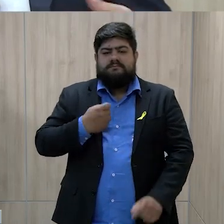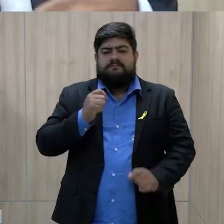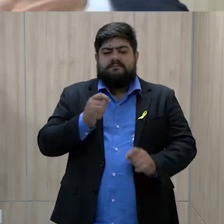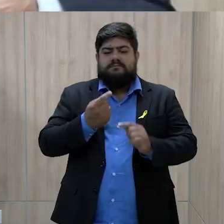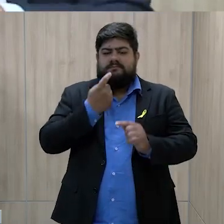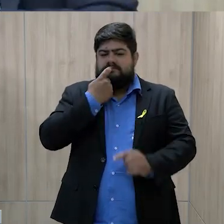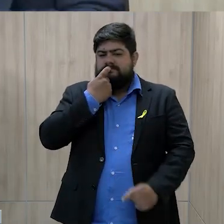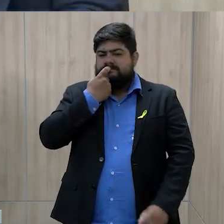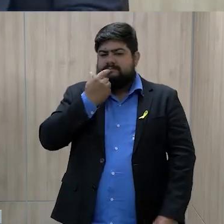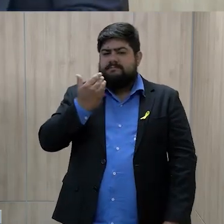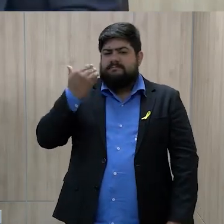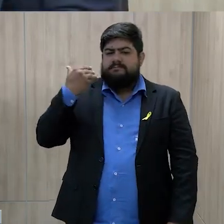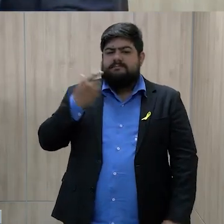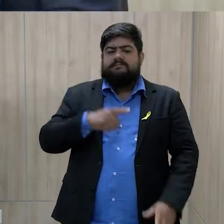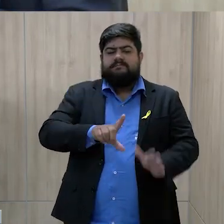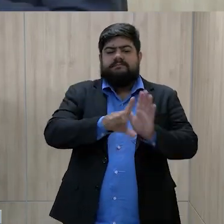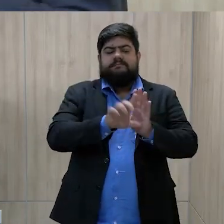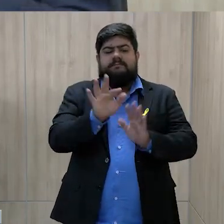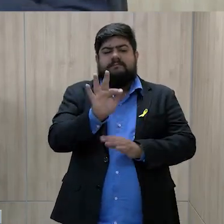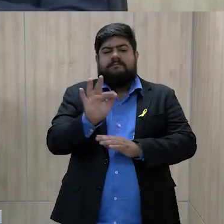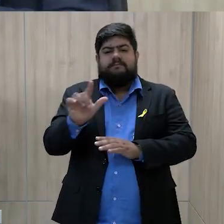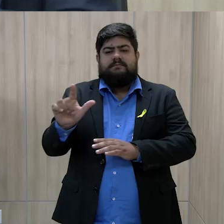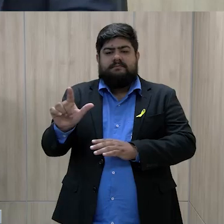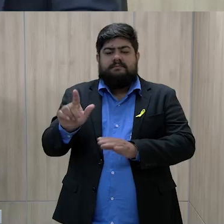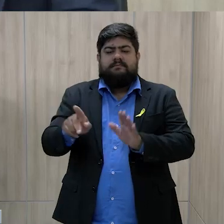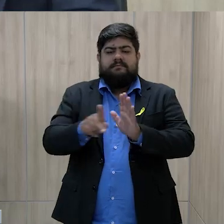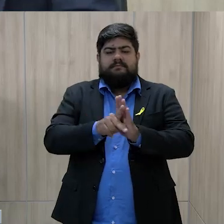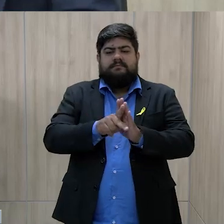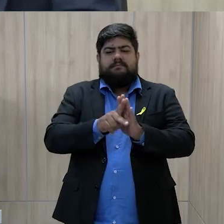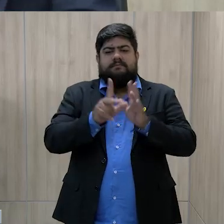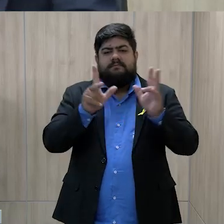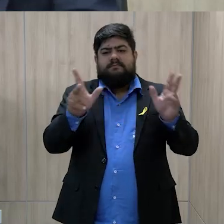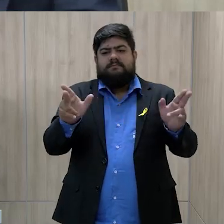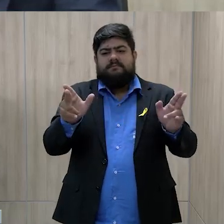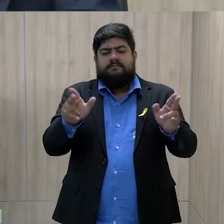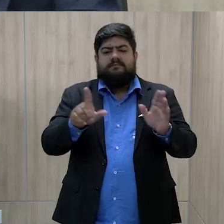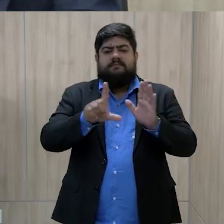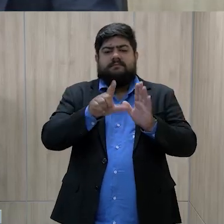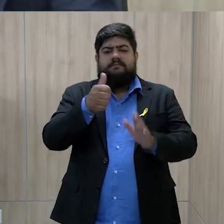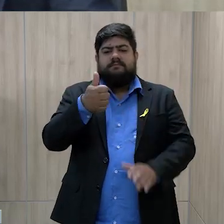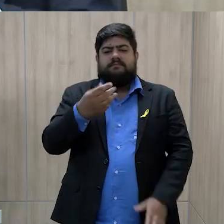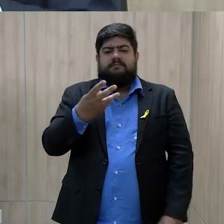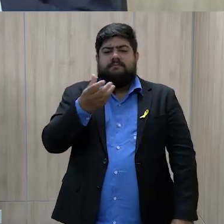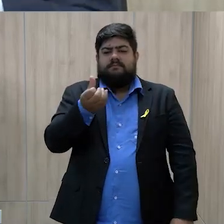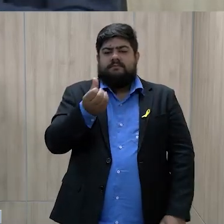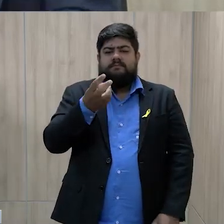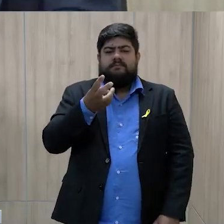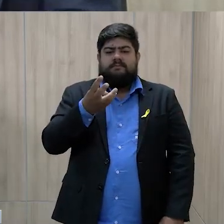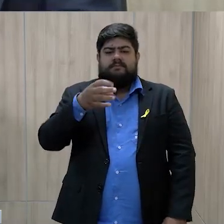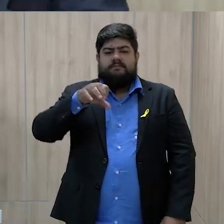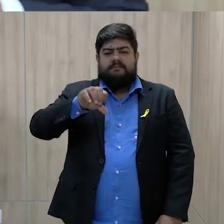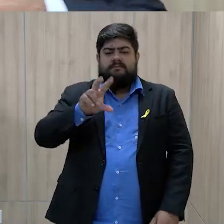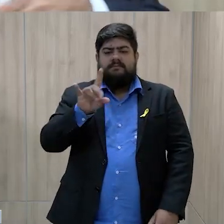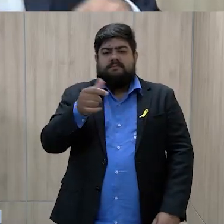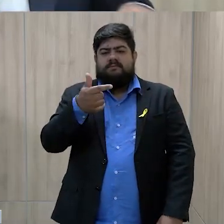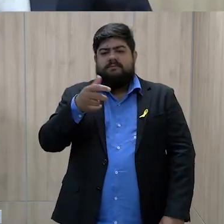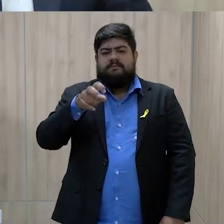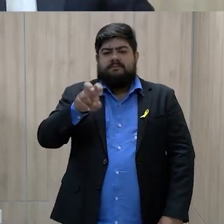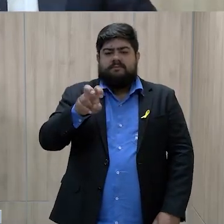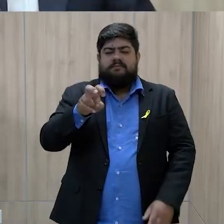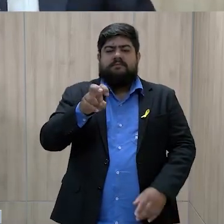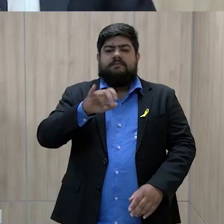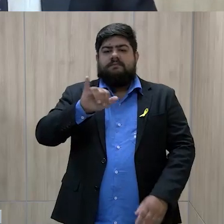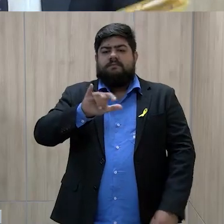houve recentemente a edição de lei federal nesse mesmo sentido a lei 14.639